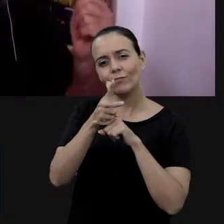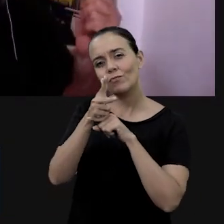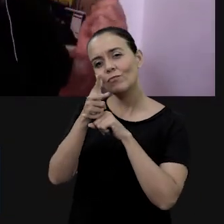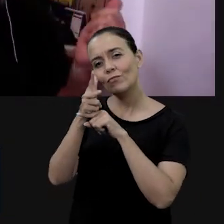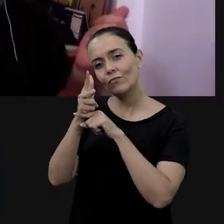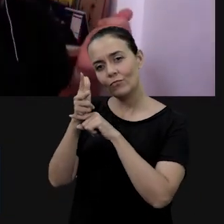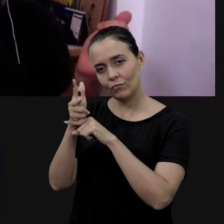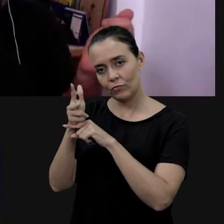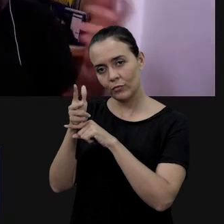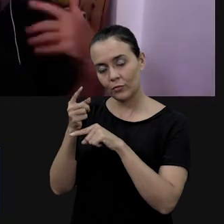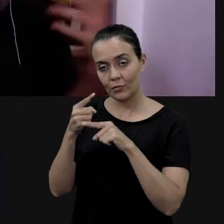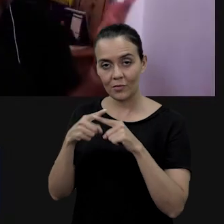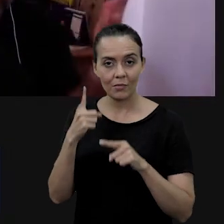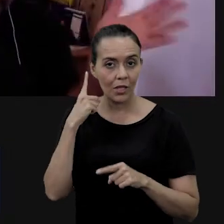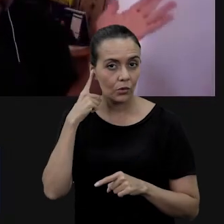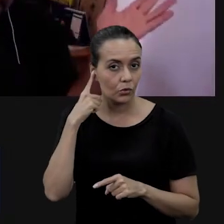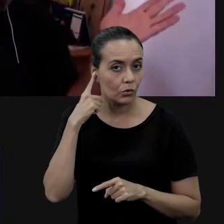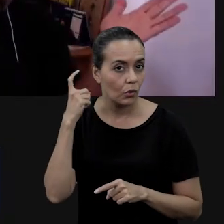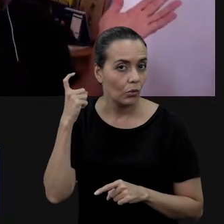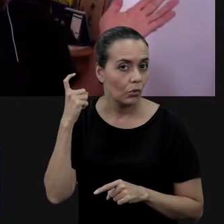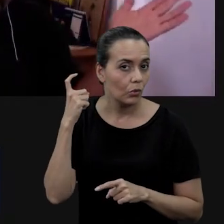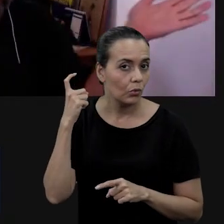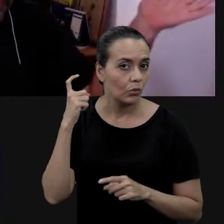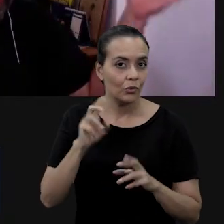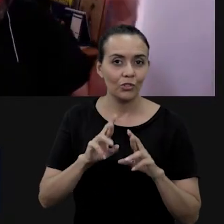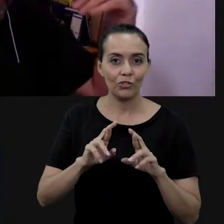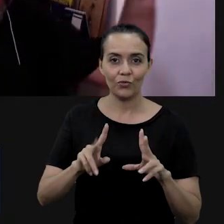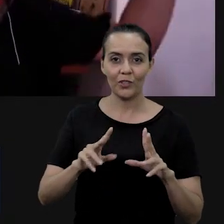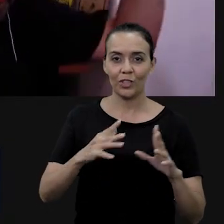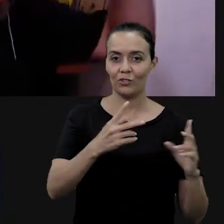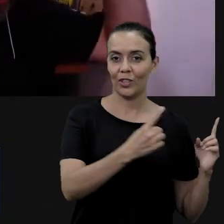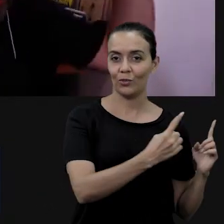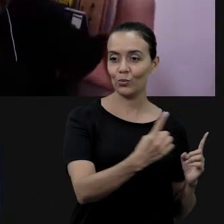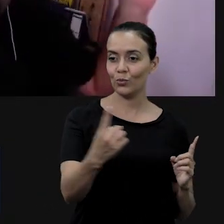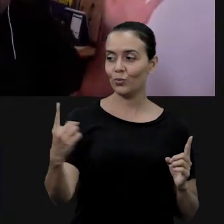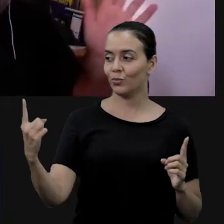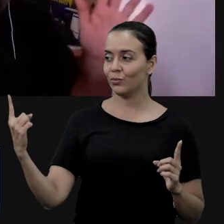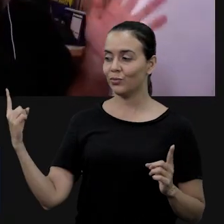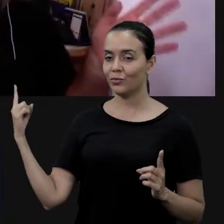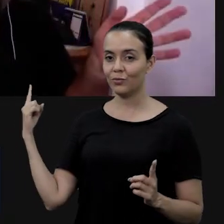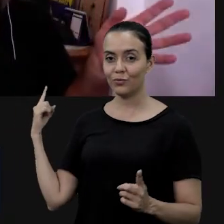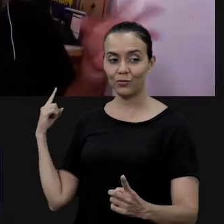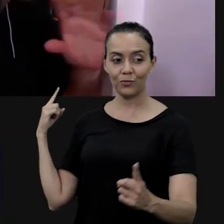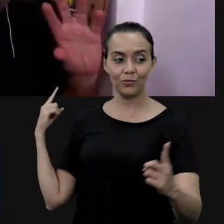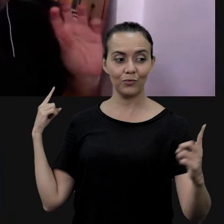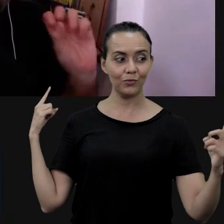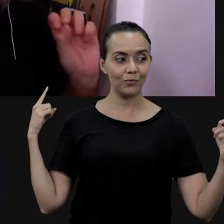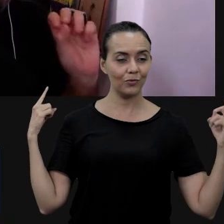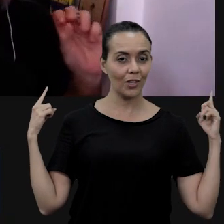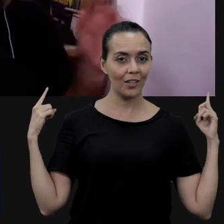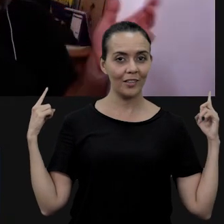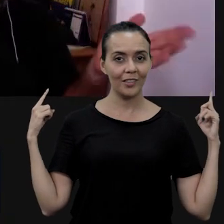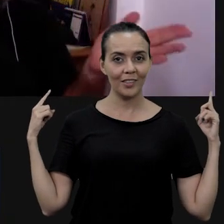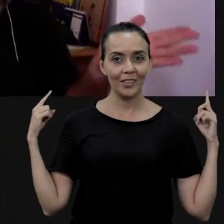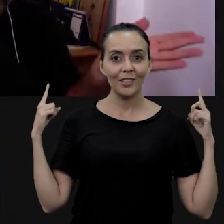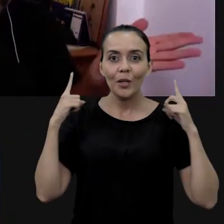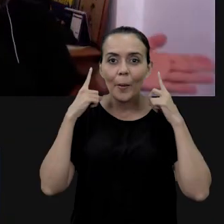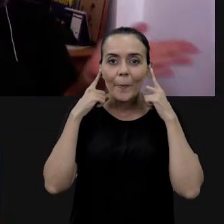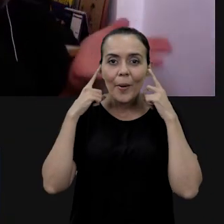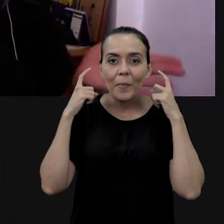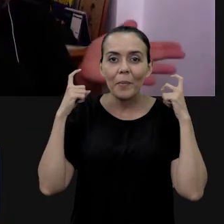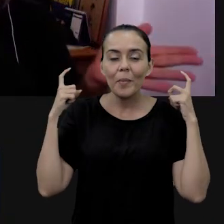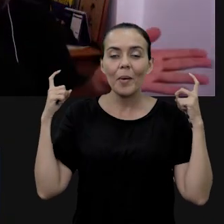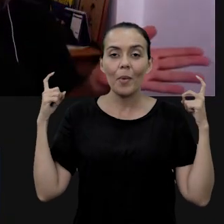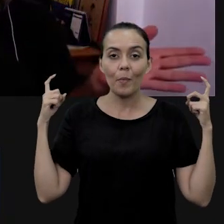da imagem. Porém, o som, ele vem de outros lados, de todos os lados, e o microfone capta. Portanto,